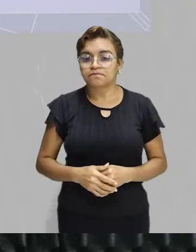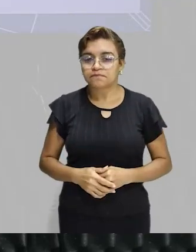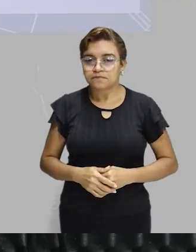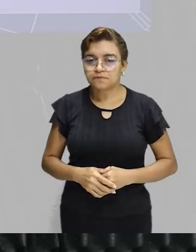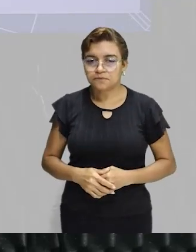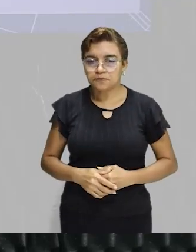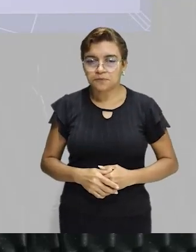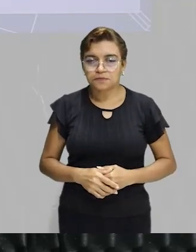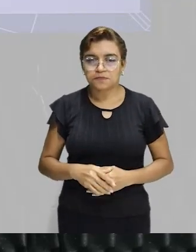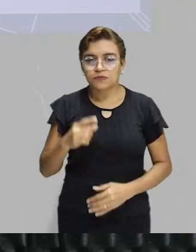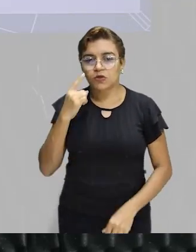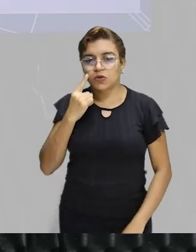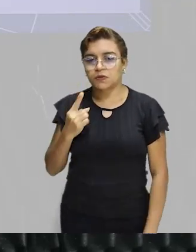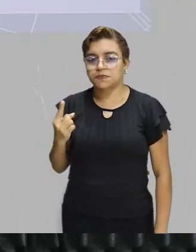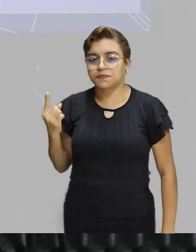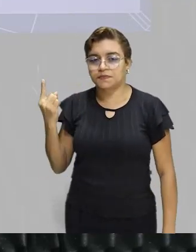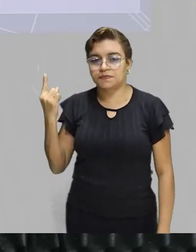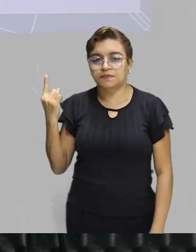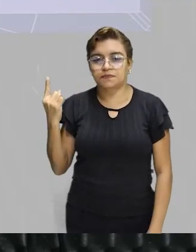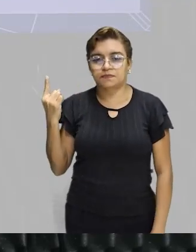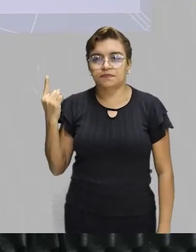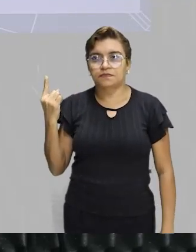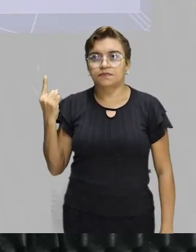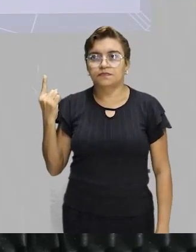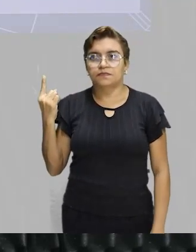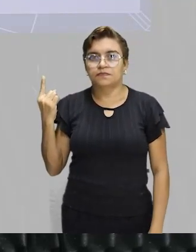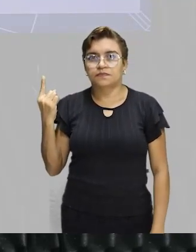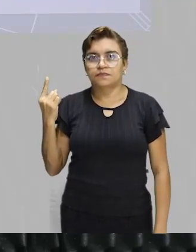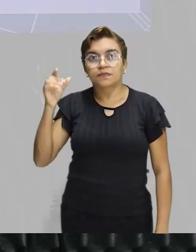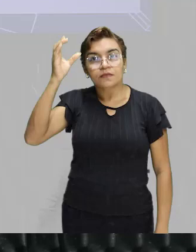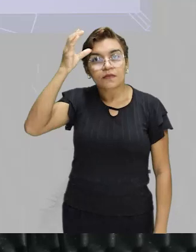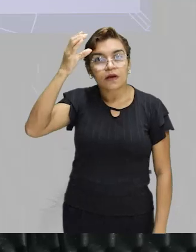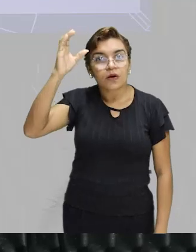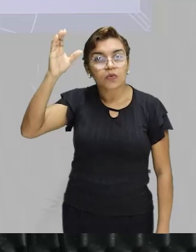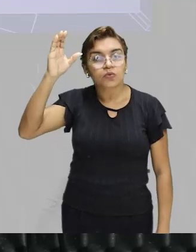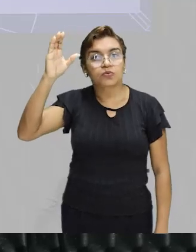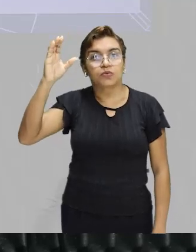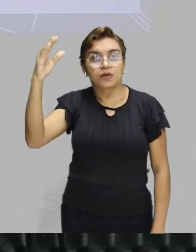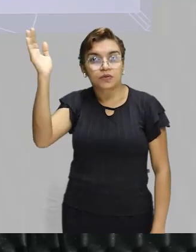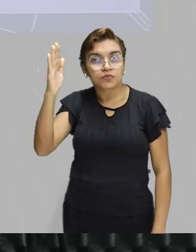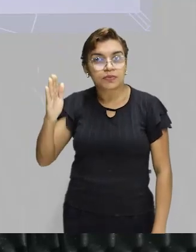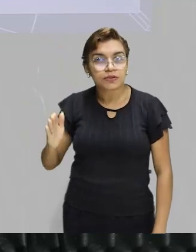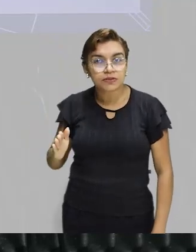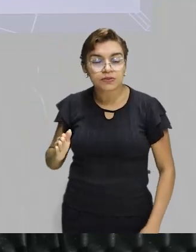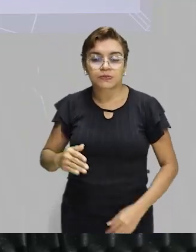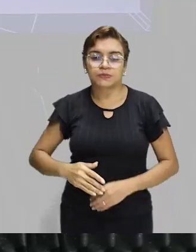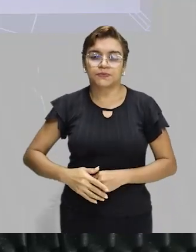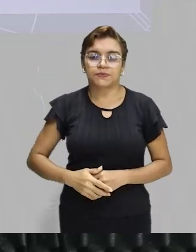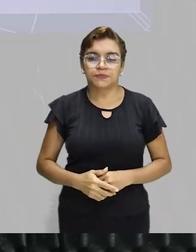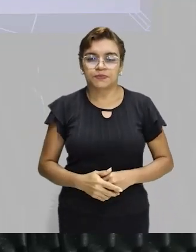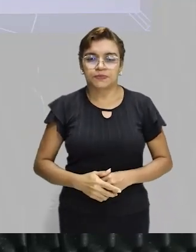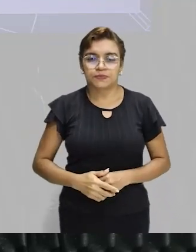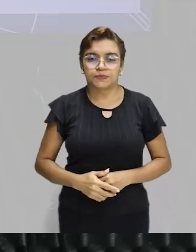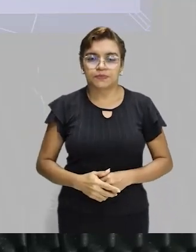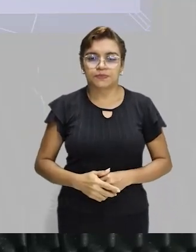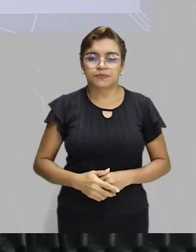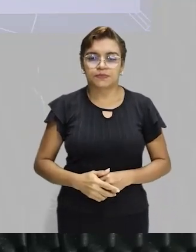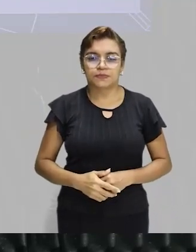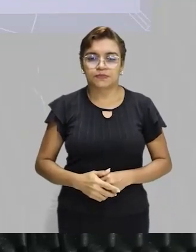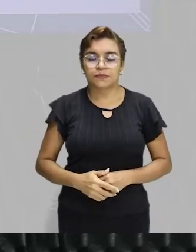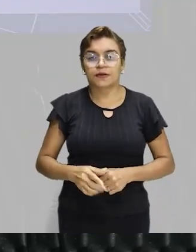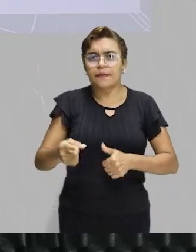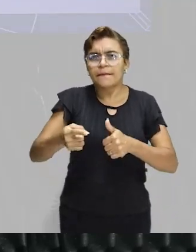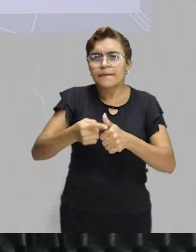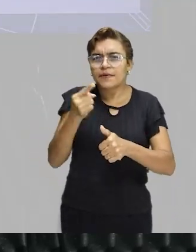olha só. The culture of Brazil. A cultura do Brasil. Primarily, primeiramente,